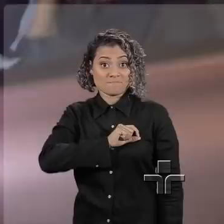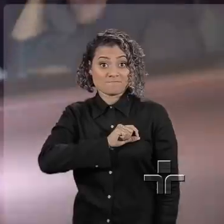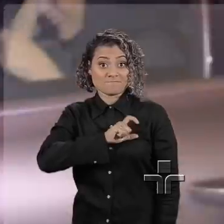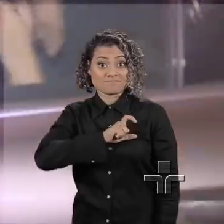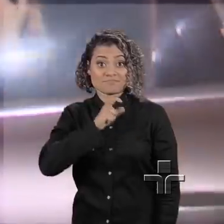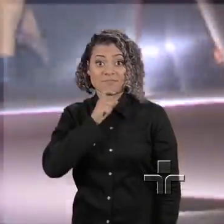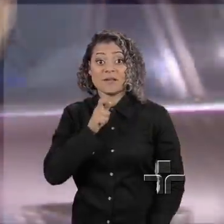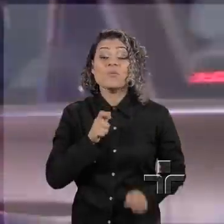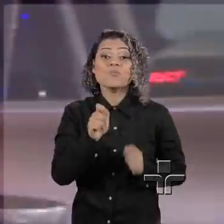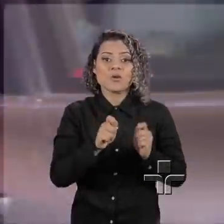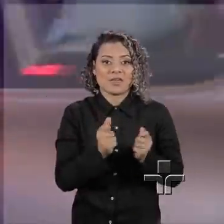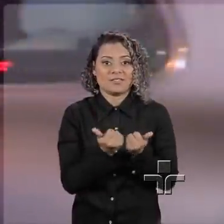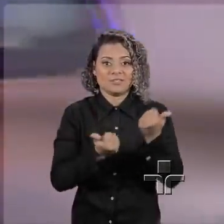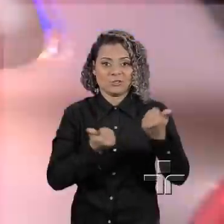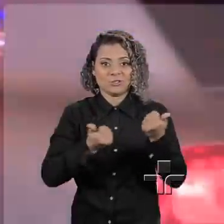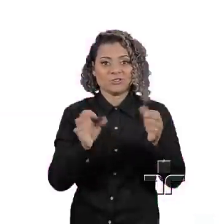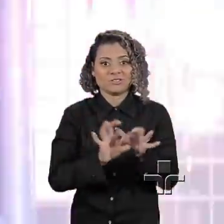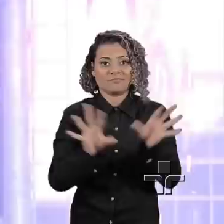dirigir.